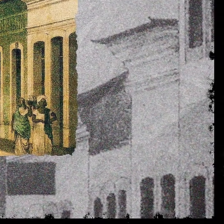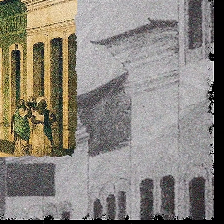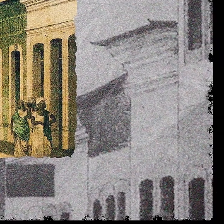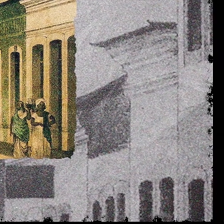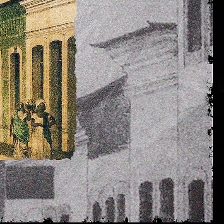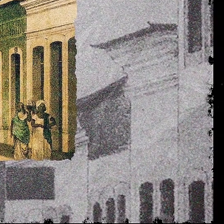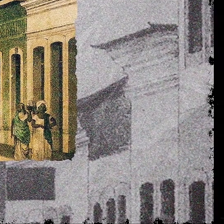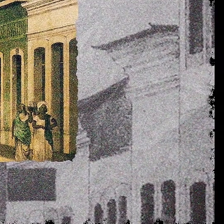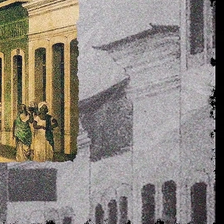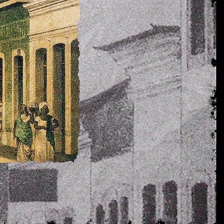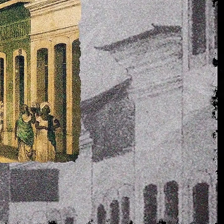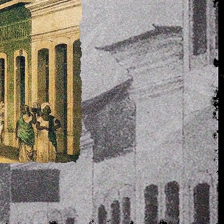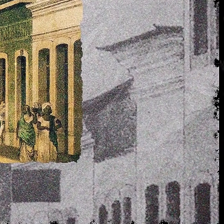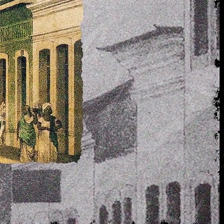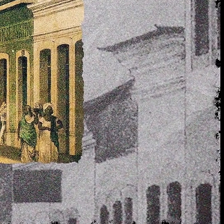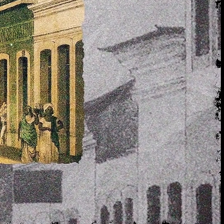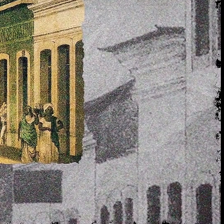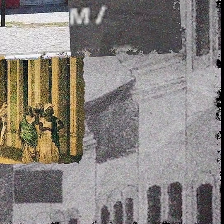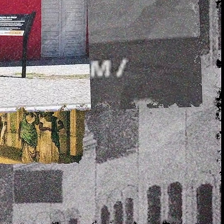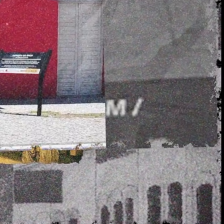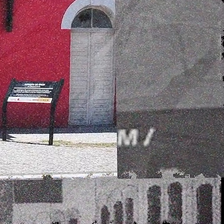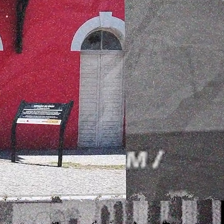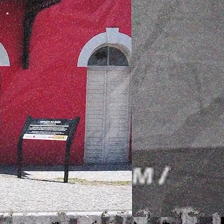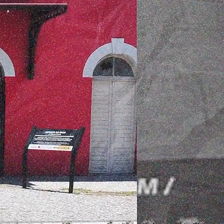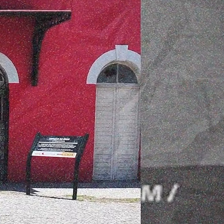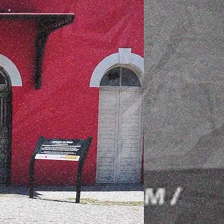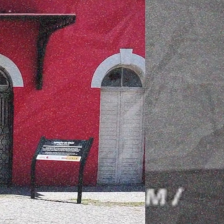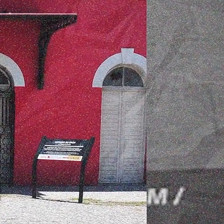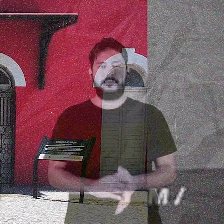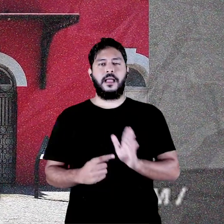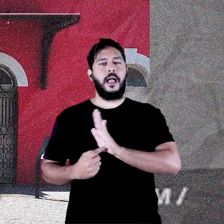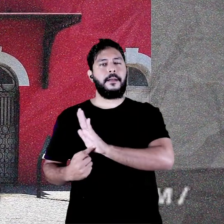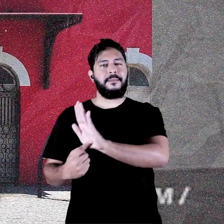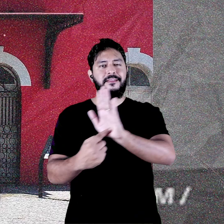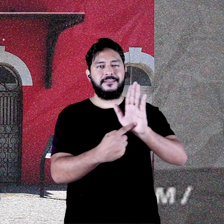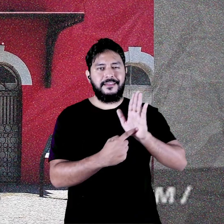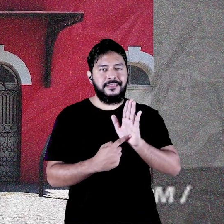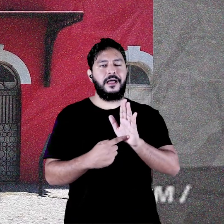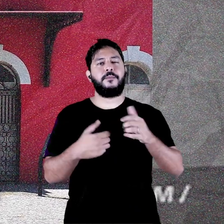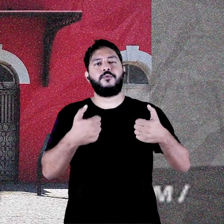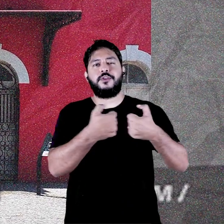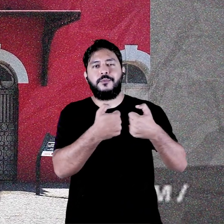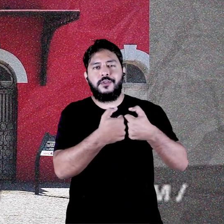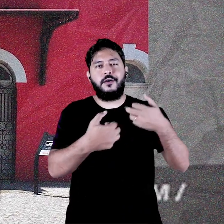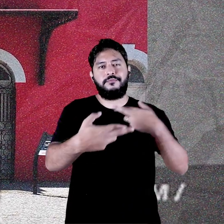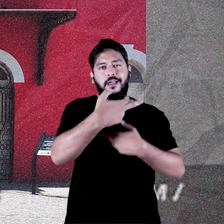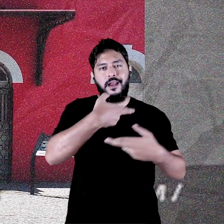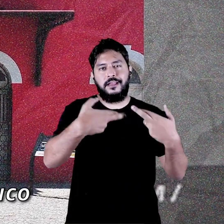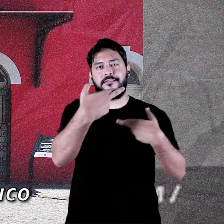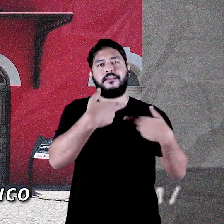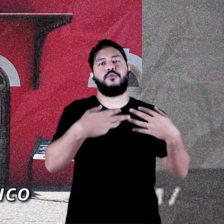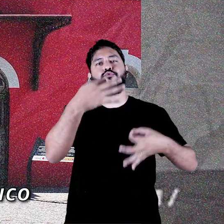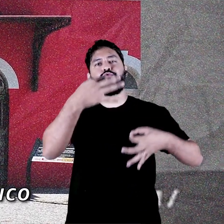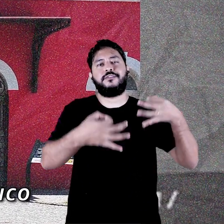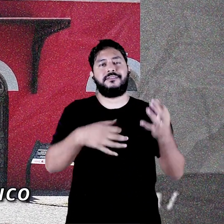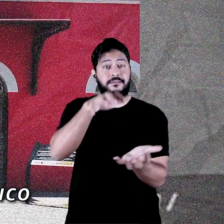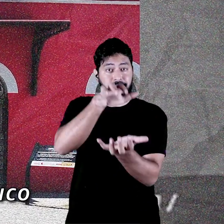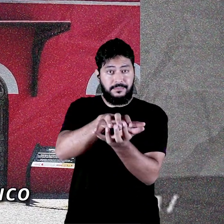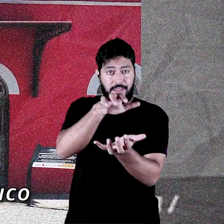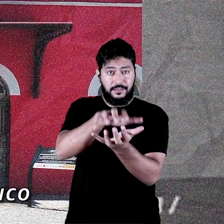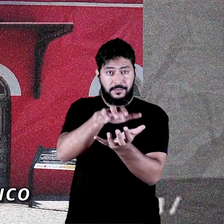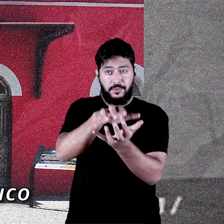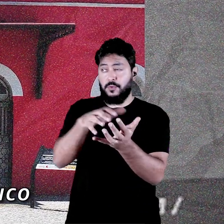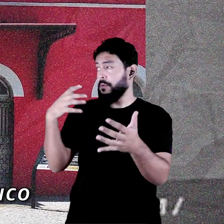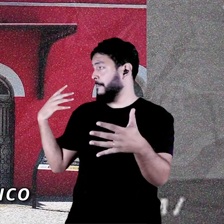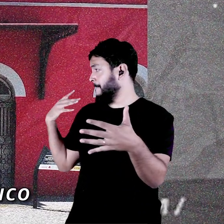século XIX. Fluxo intenso de escravizados e senhores. Essas ações e demais documentos administrativos referentes à história do